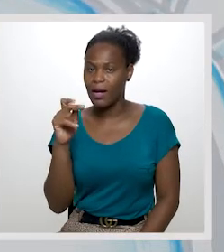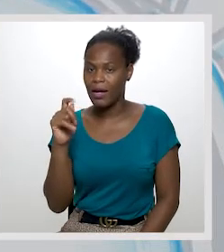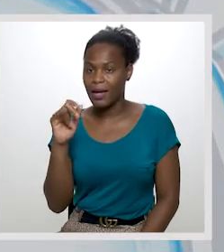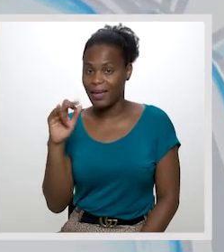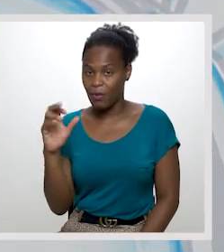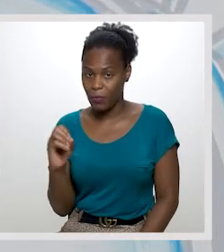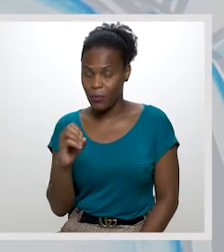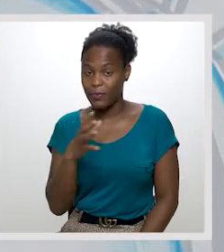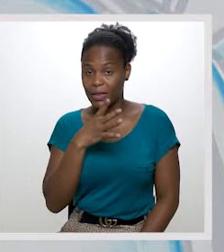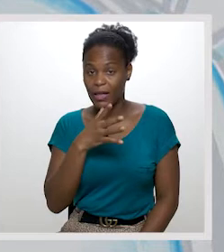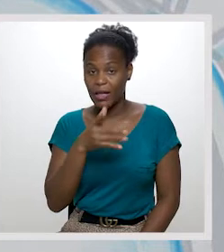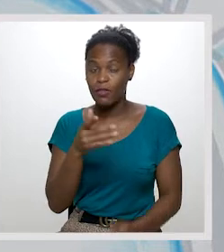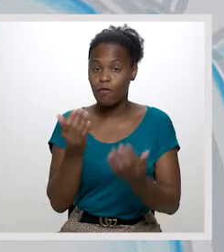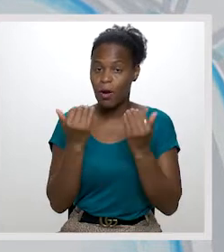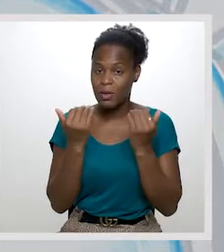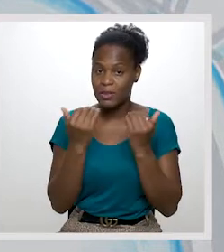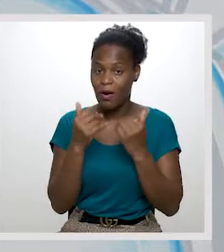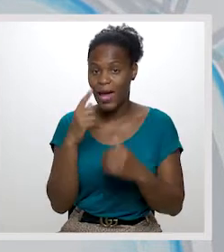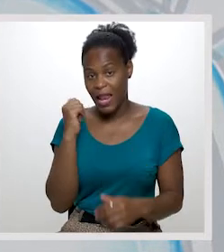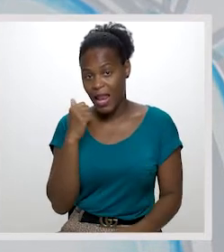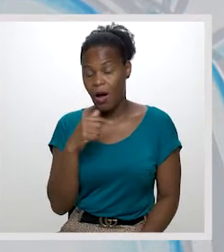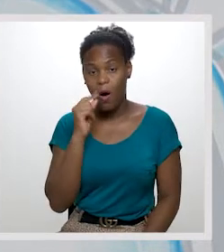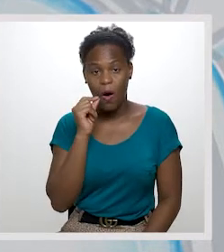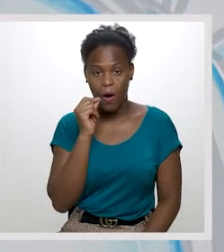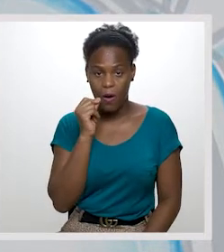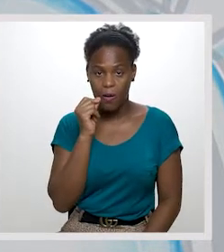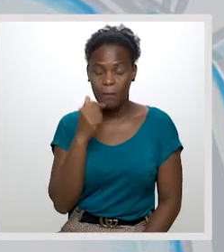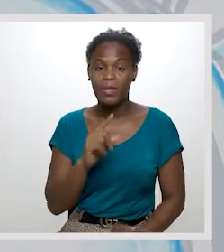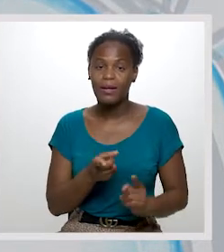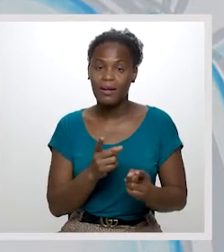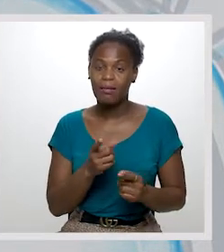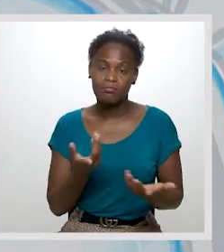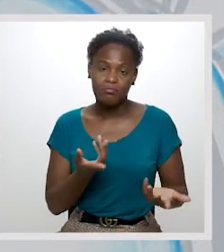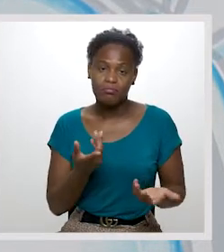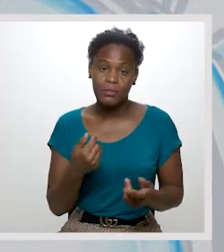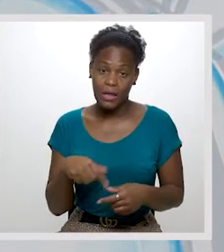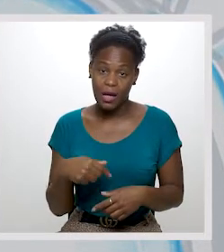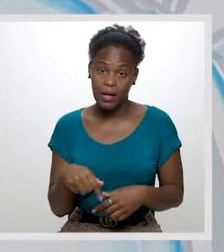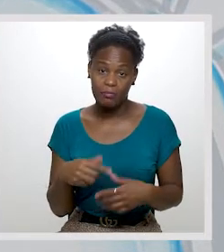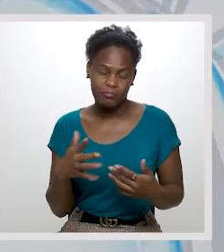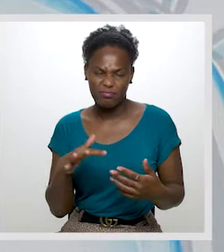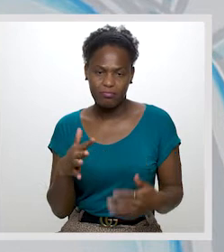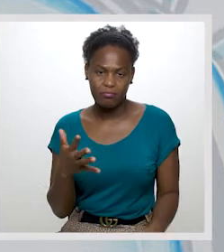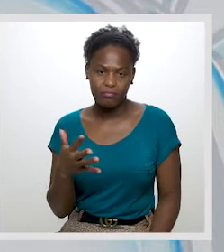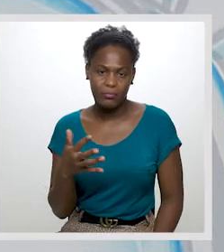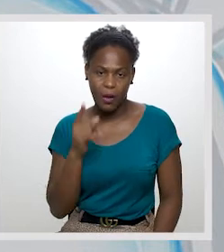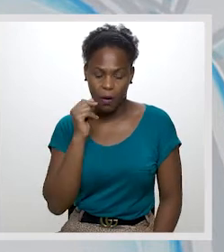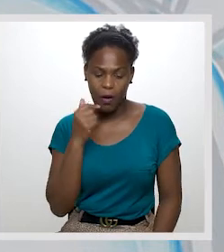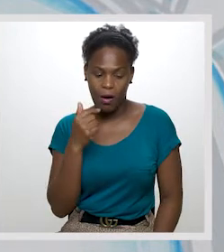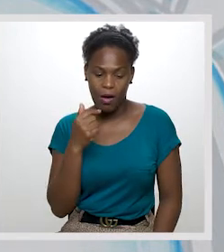que, como diz as informações, era um homem que, apesar de